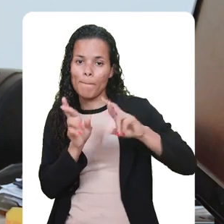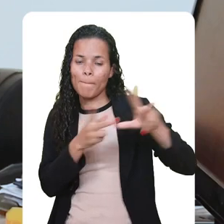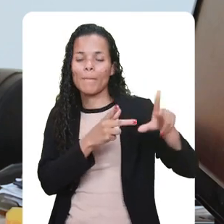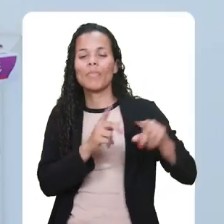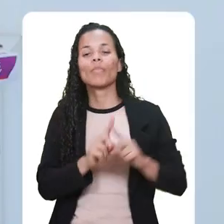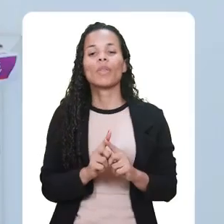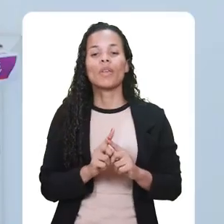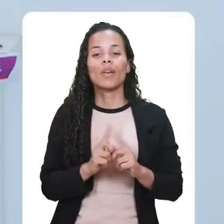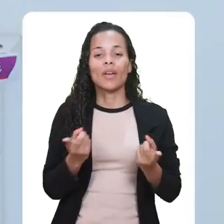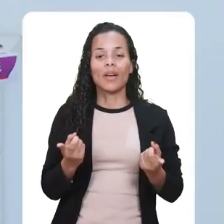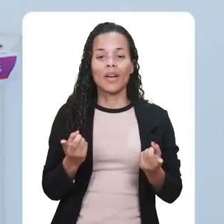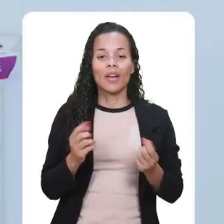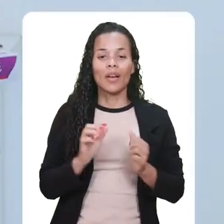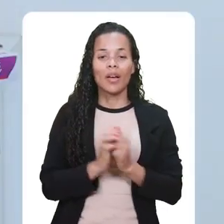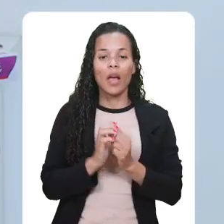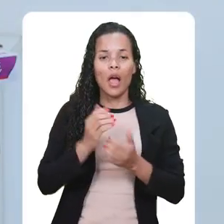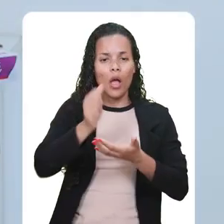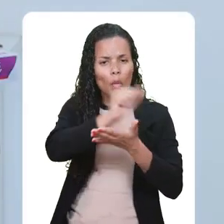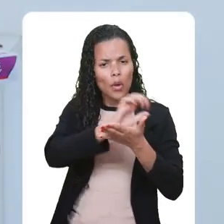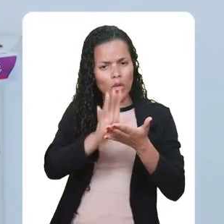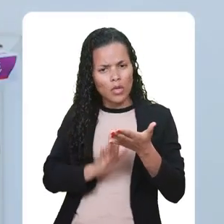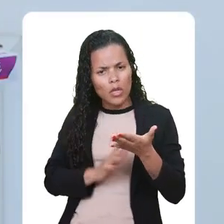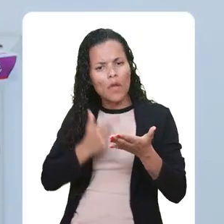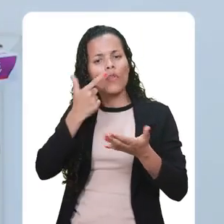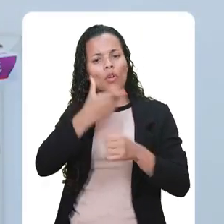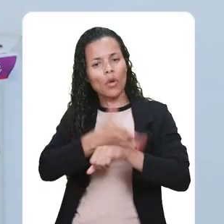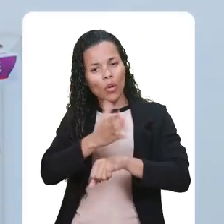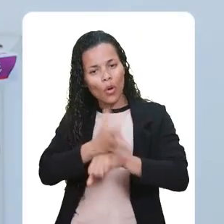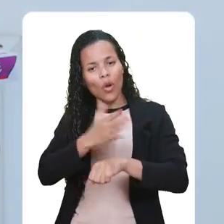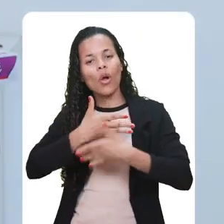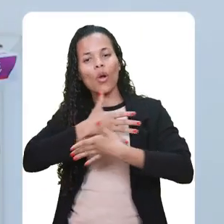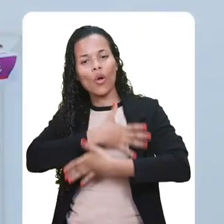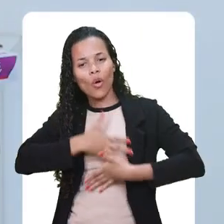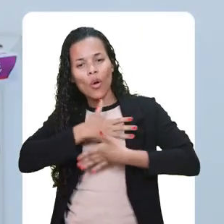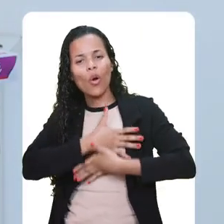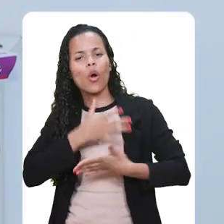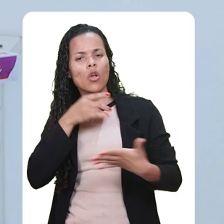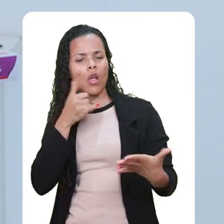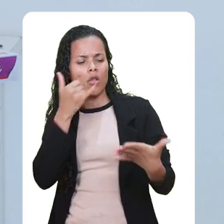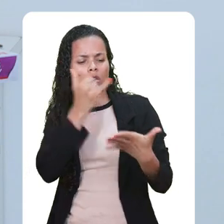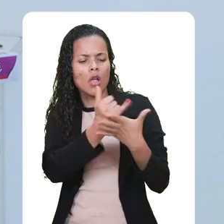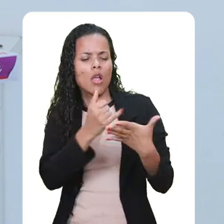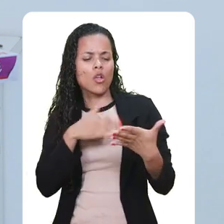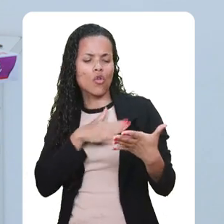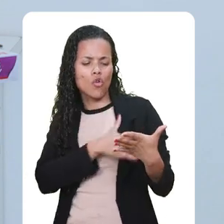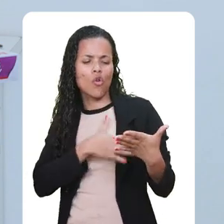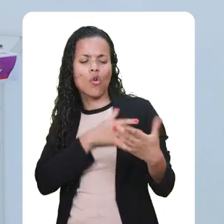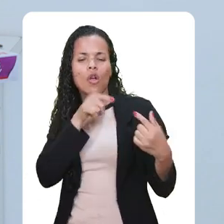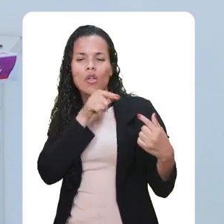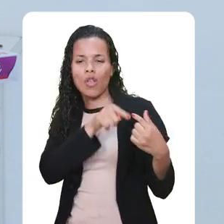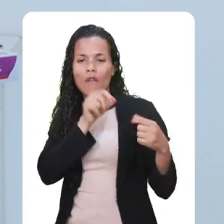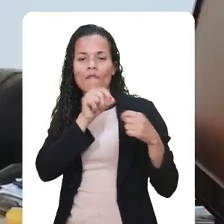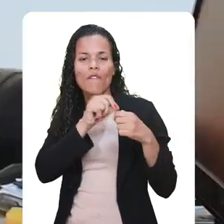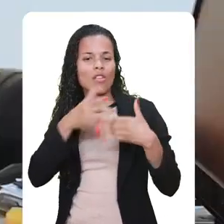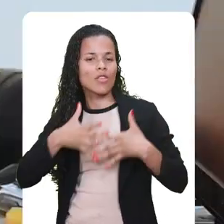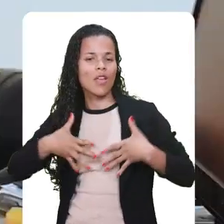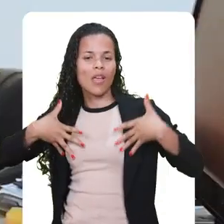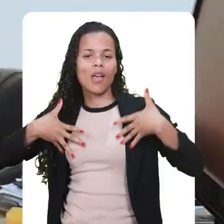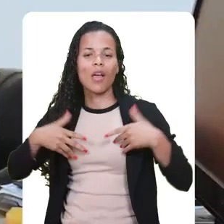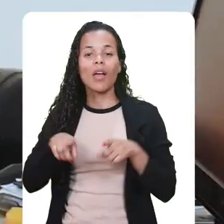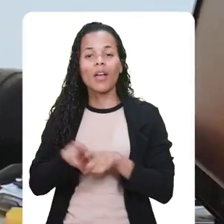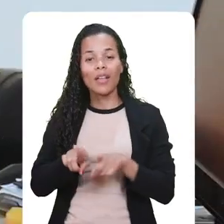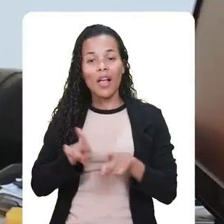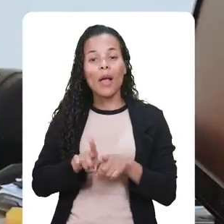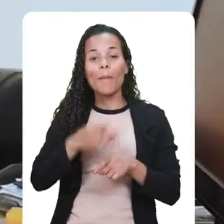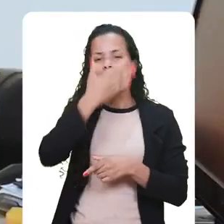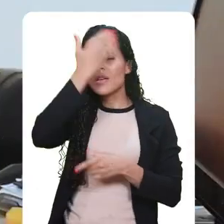observa muito isso. E é uma atividade que as crianças gostam. Quando eles se identificam com aquele tipo de atividade, eles vão fazer com o